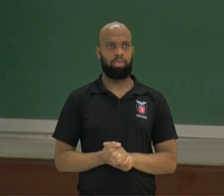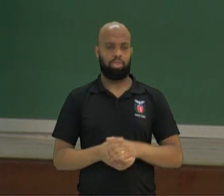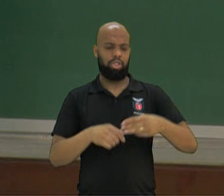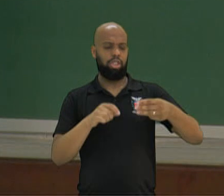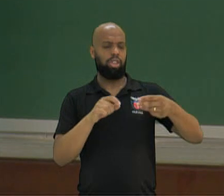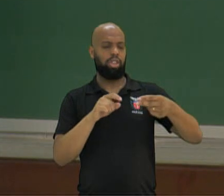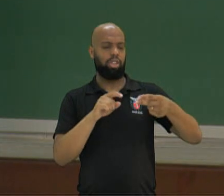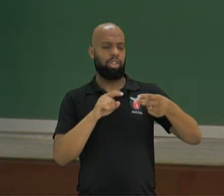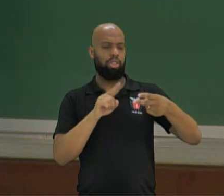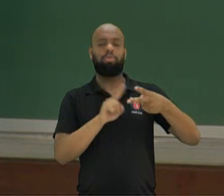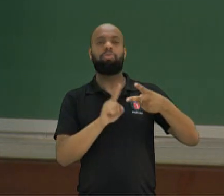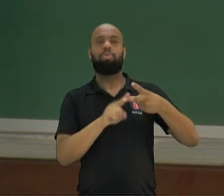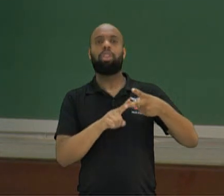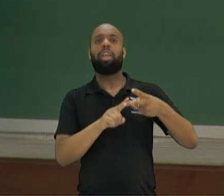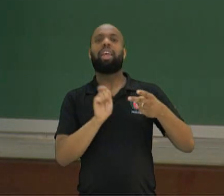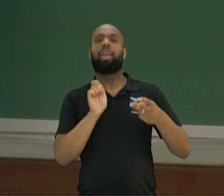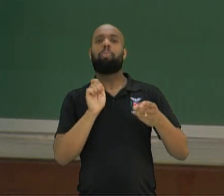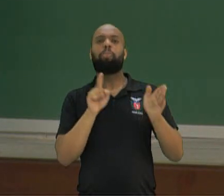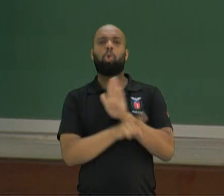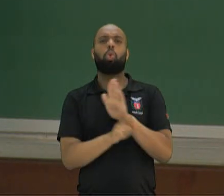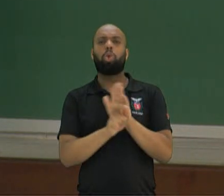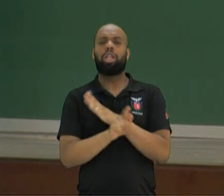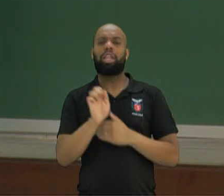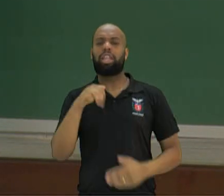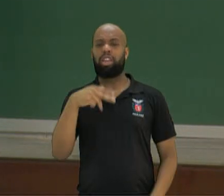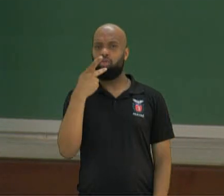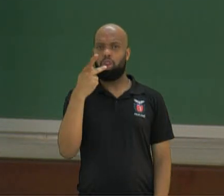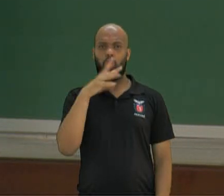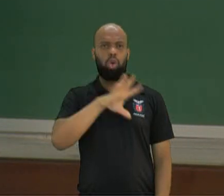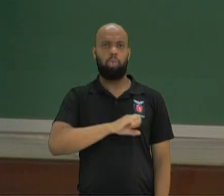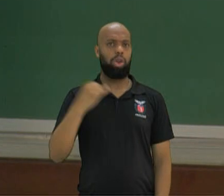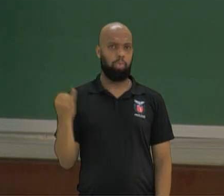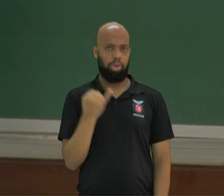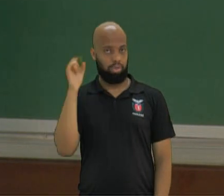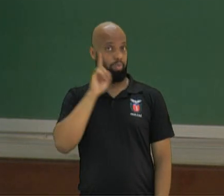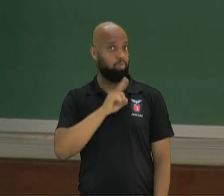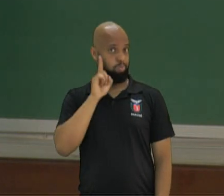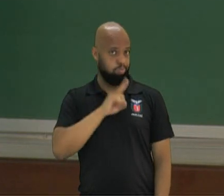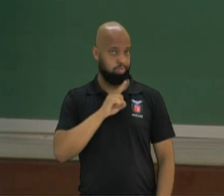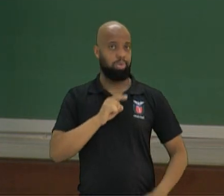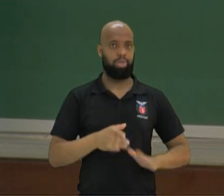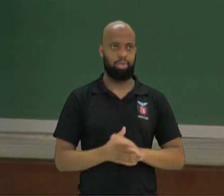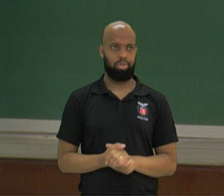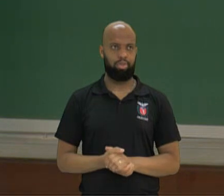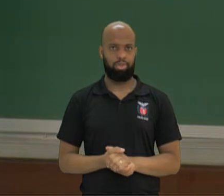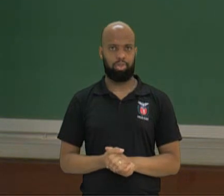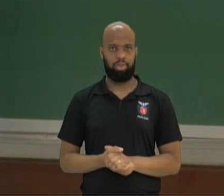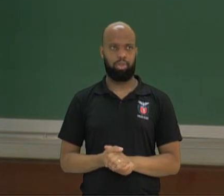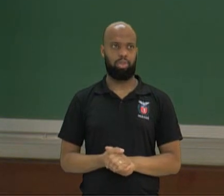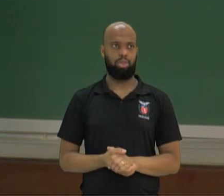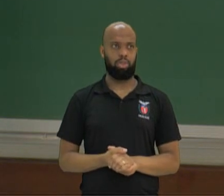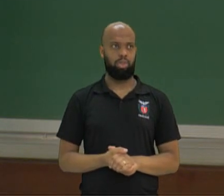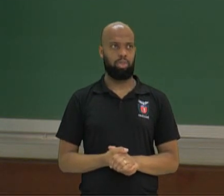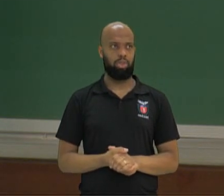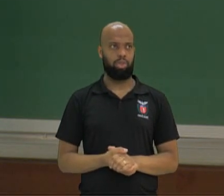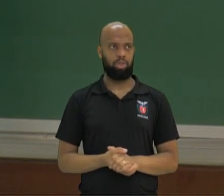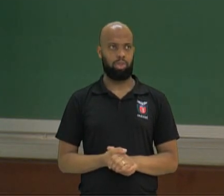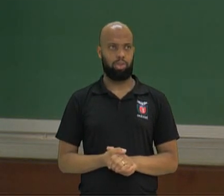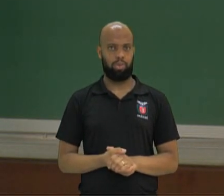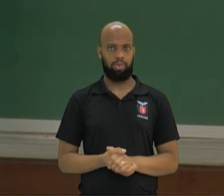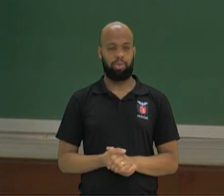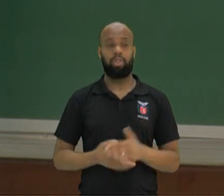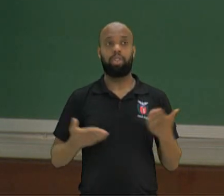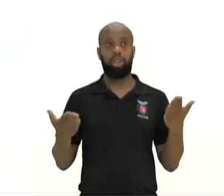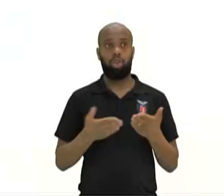importante? The American participants. Os americanos que disseram isso. Beleza? Bora falar um pouco então sobre os